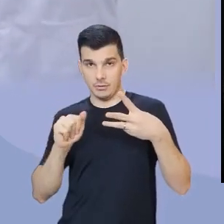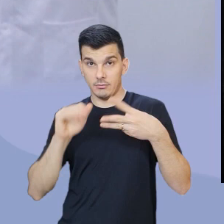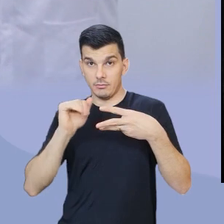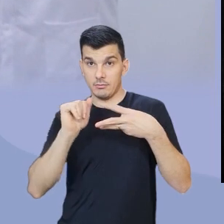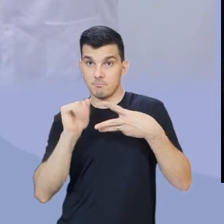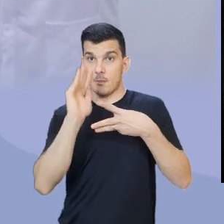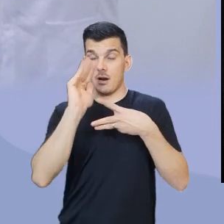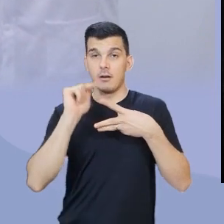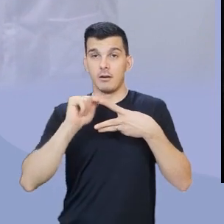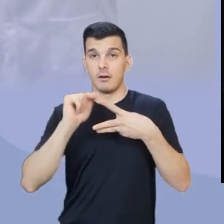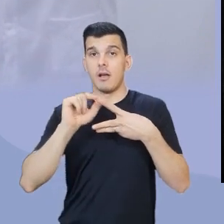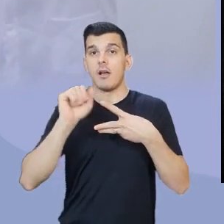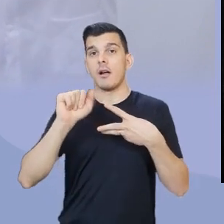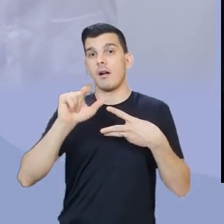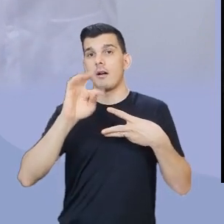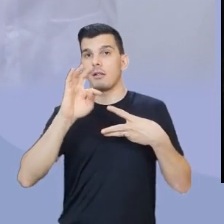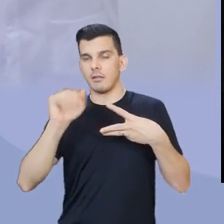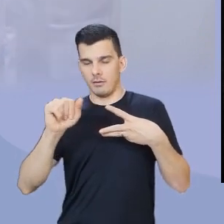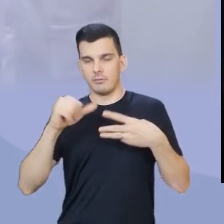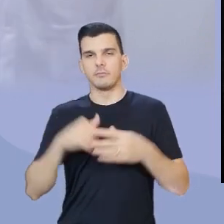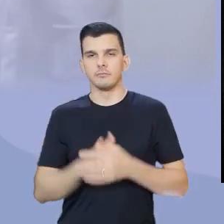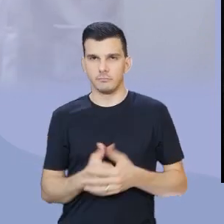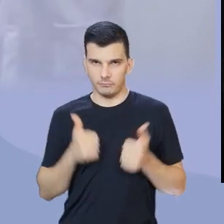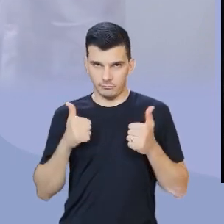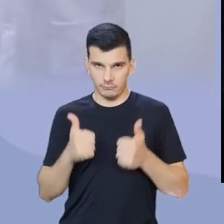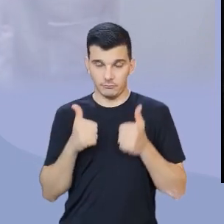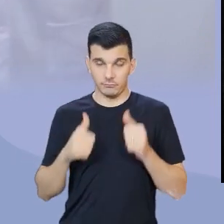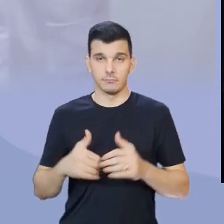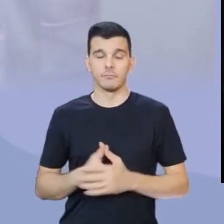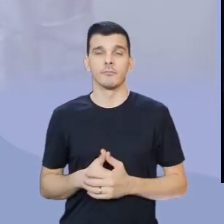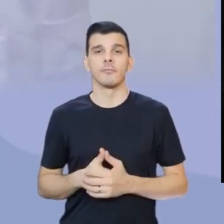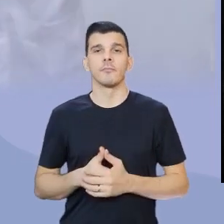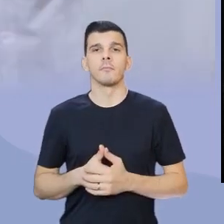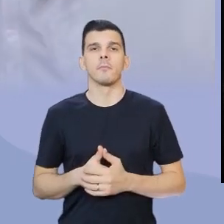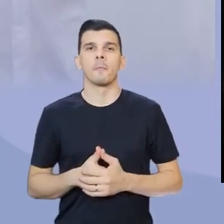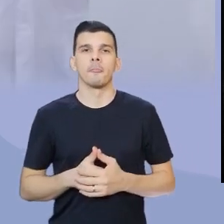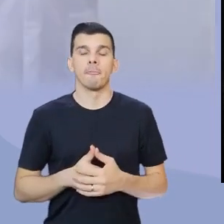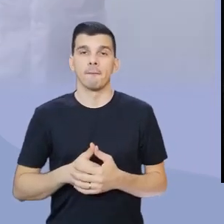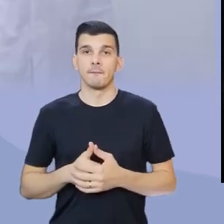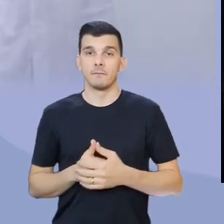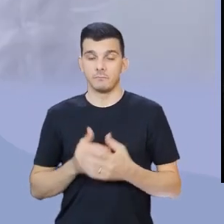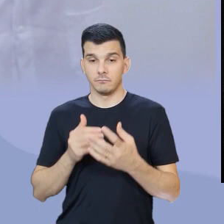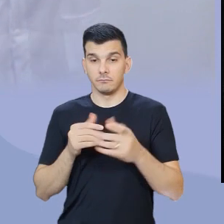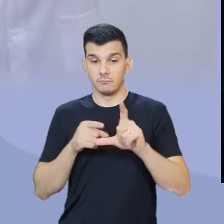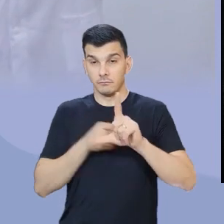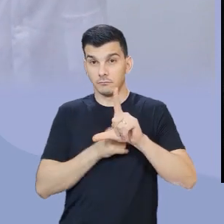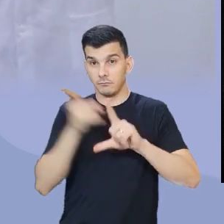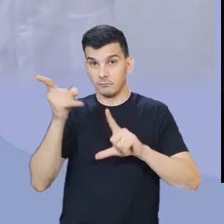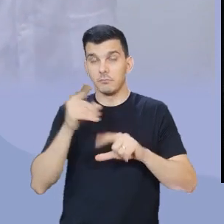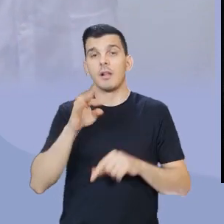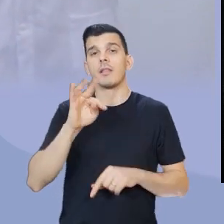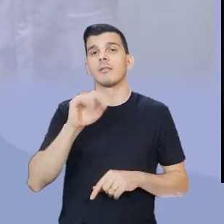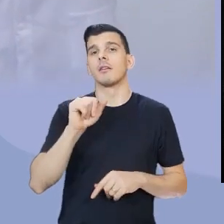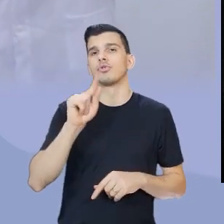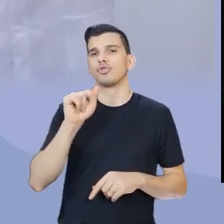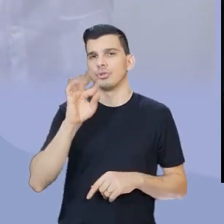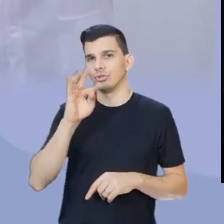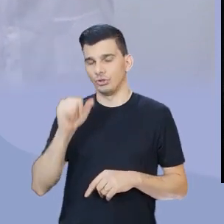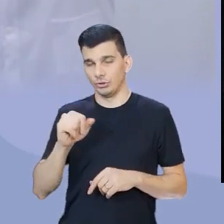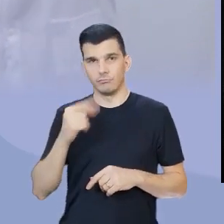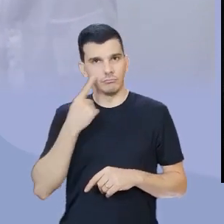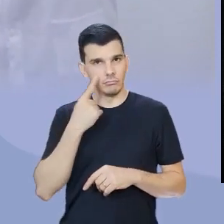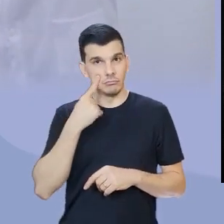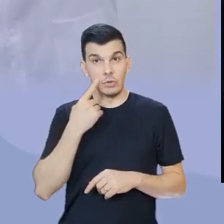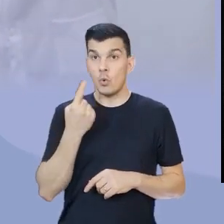de 45 graus, declividade alta da reta. Tá certo? Então, o coeficiente angular é a tangente do ângulo. Coeficiente